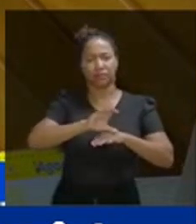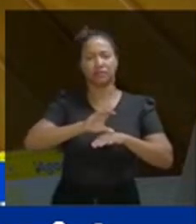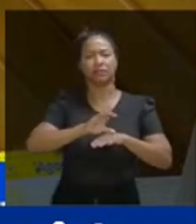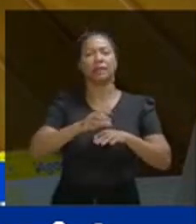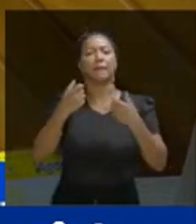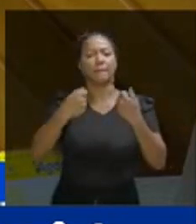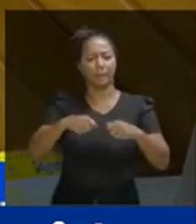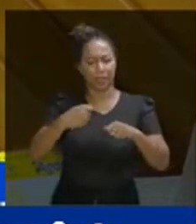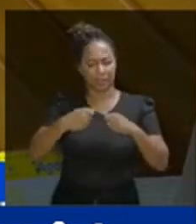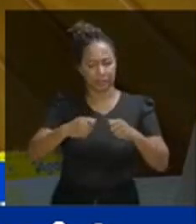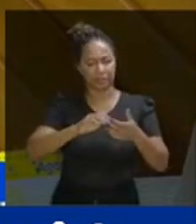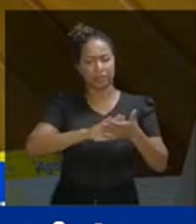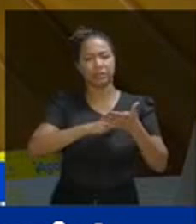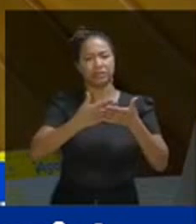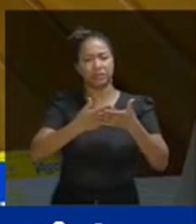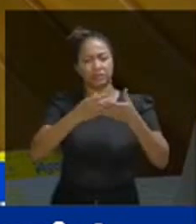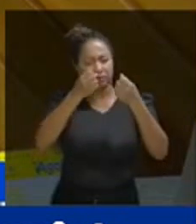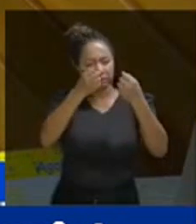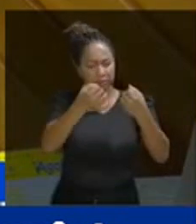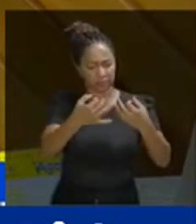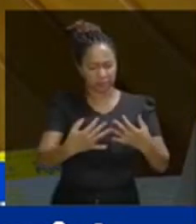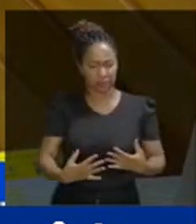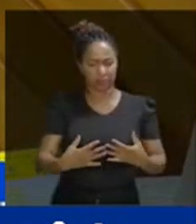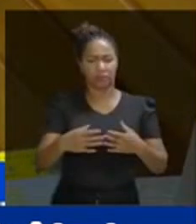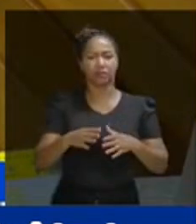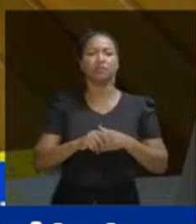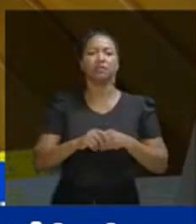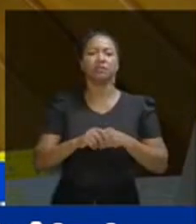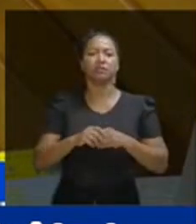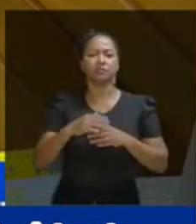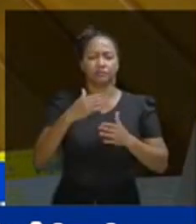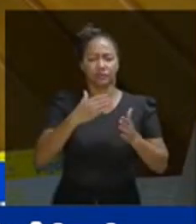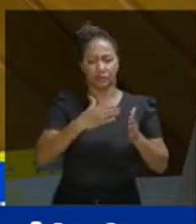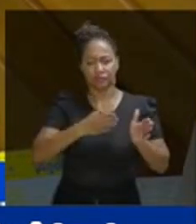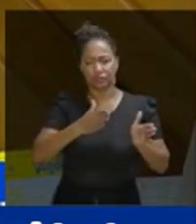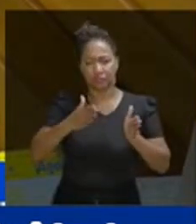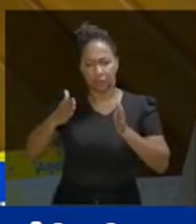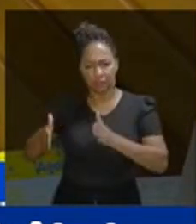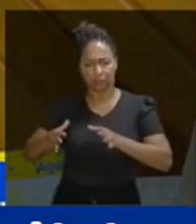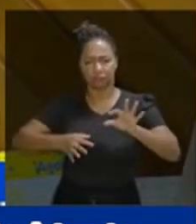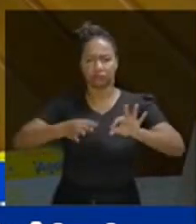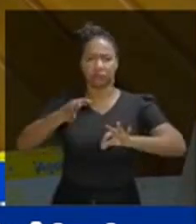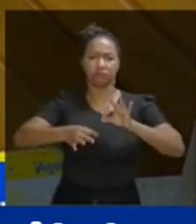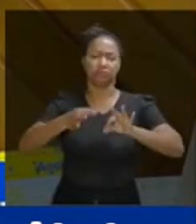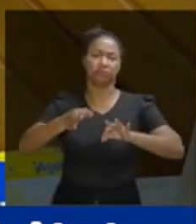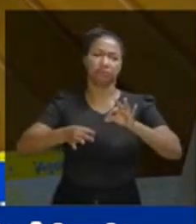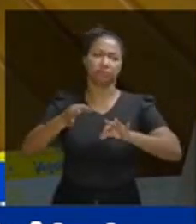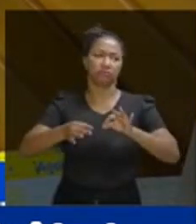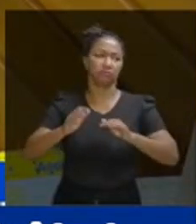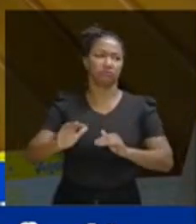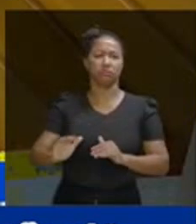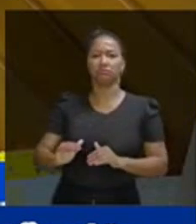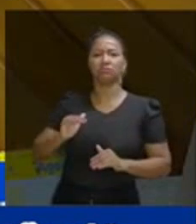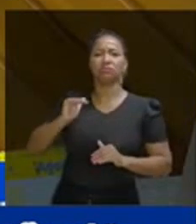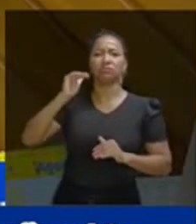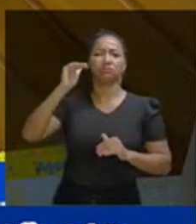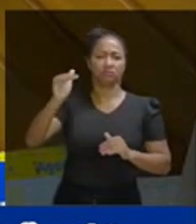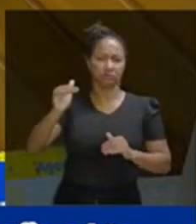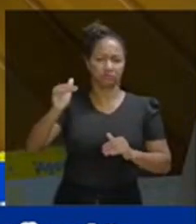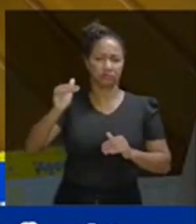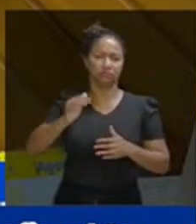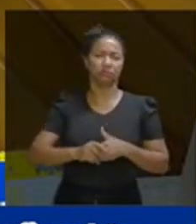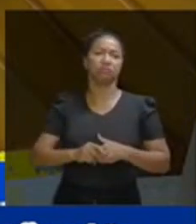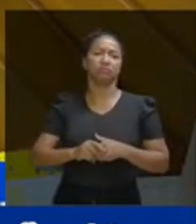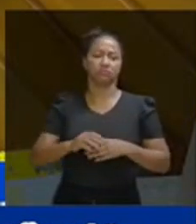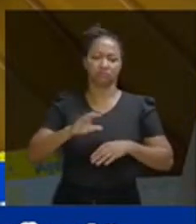ser interpretada de maneira sistemática e em consonância com o ordenamento jurídico como um todo, e, sobretudo, à luz do que se extrai dos